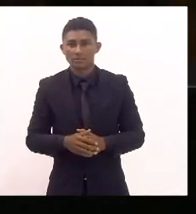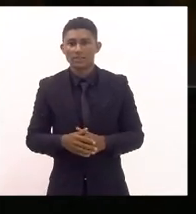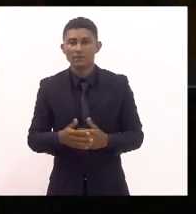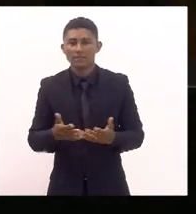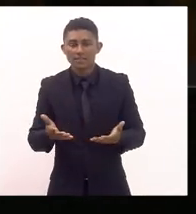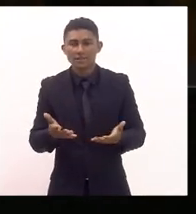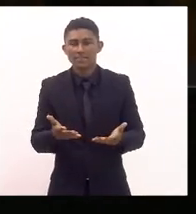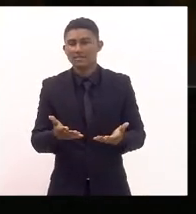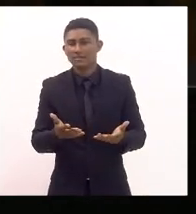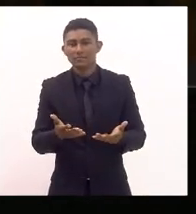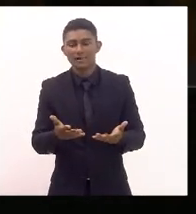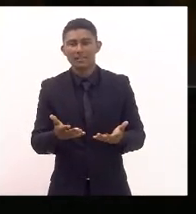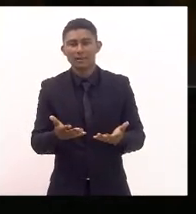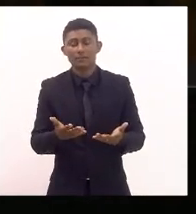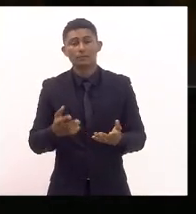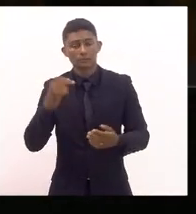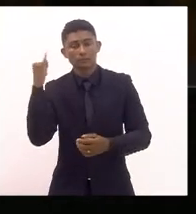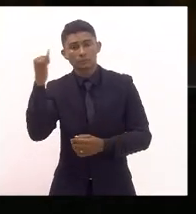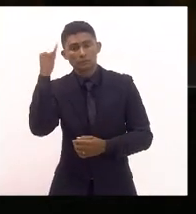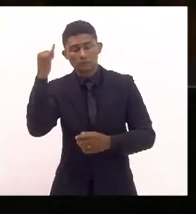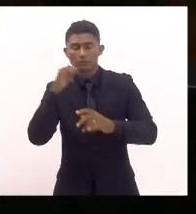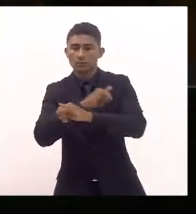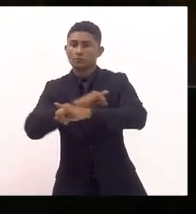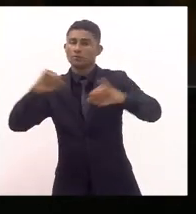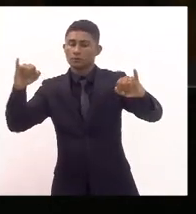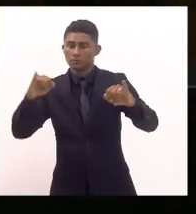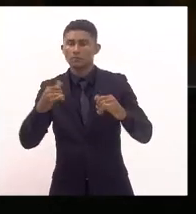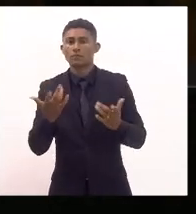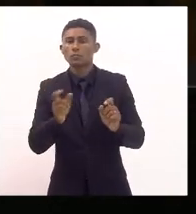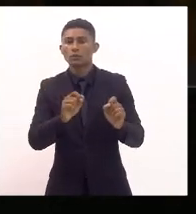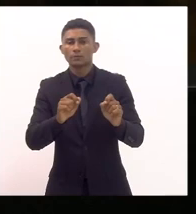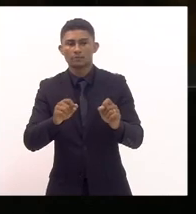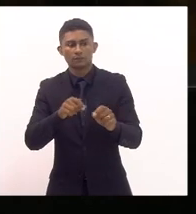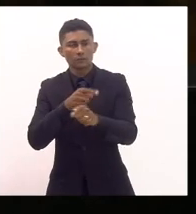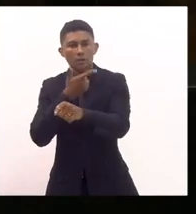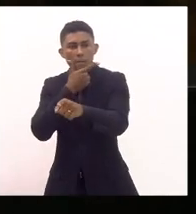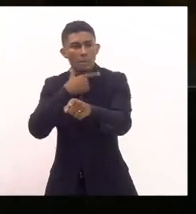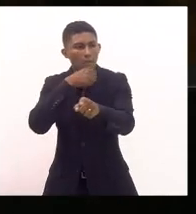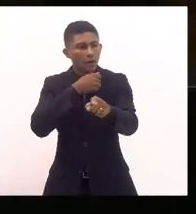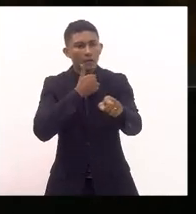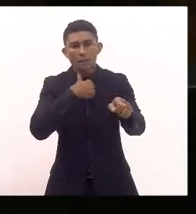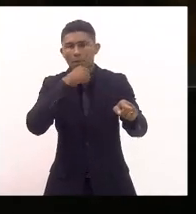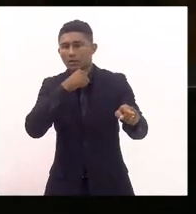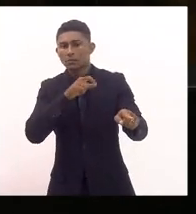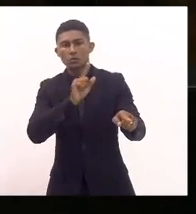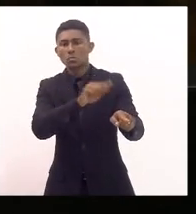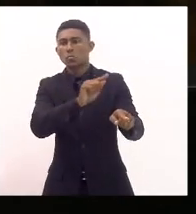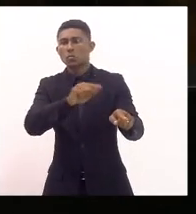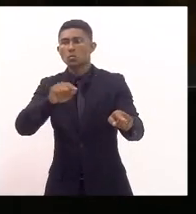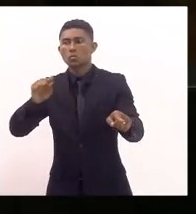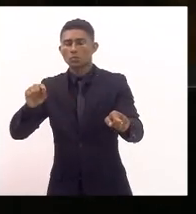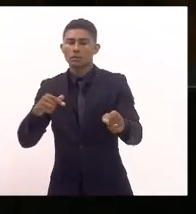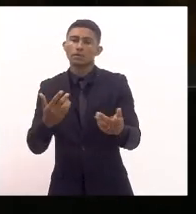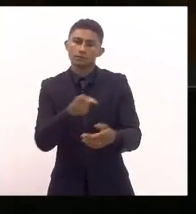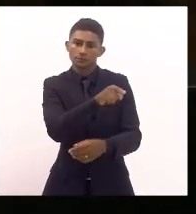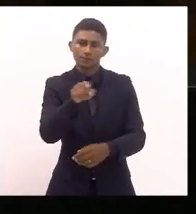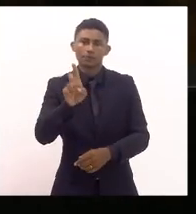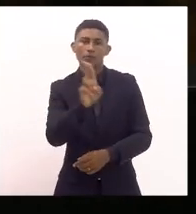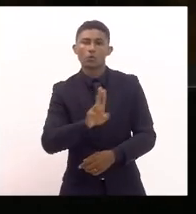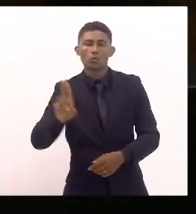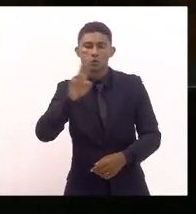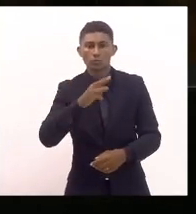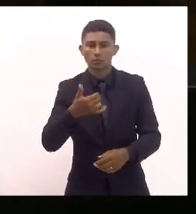importância desse Alerta principalmente aos pais com relação ao uso excessivo